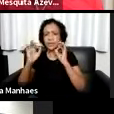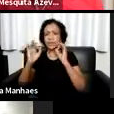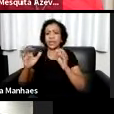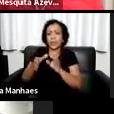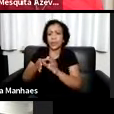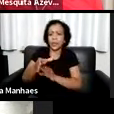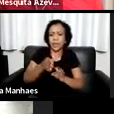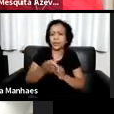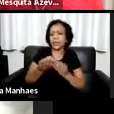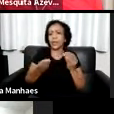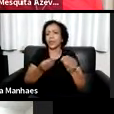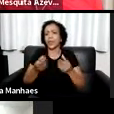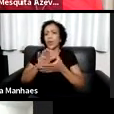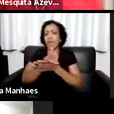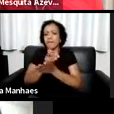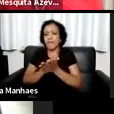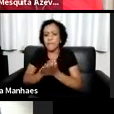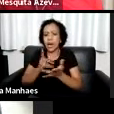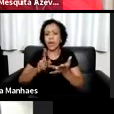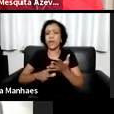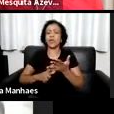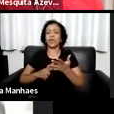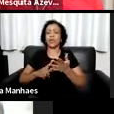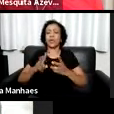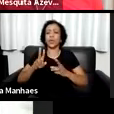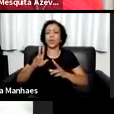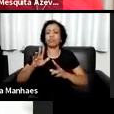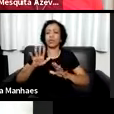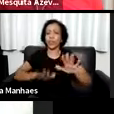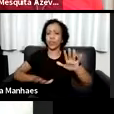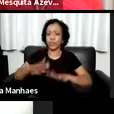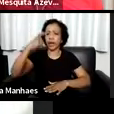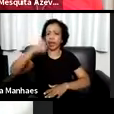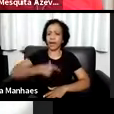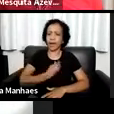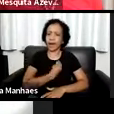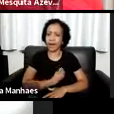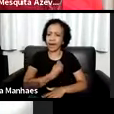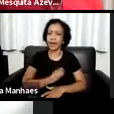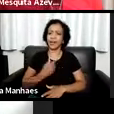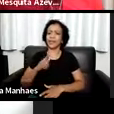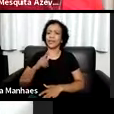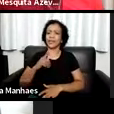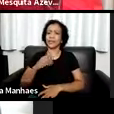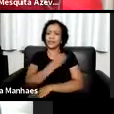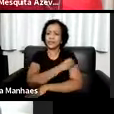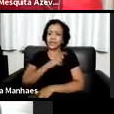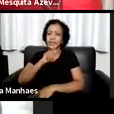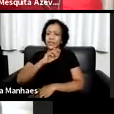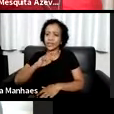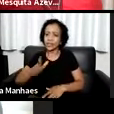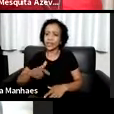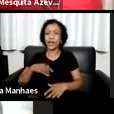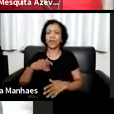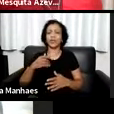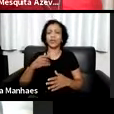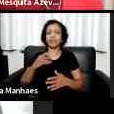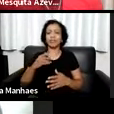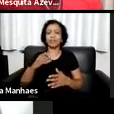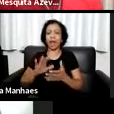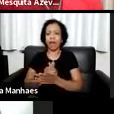de higiene, os cuidados que precisam ser tomados para evitar a contaminação. Os